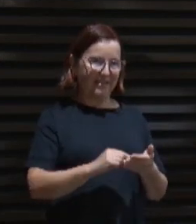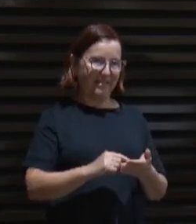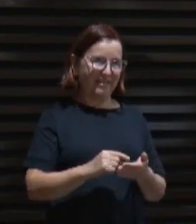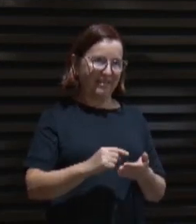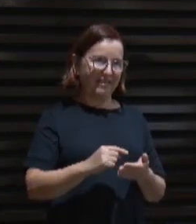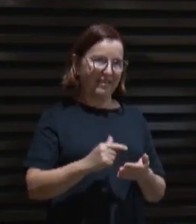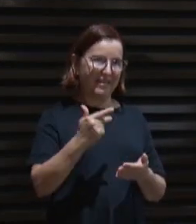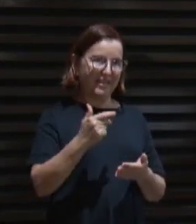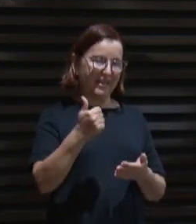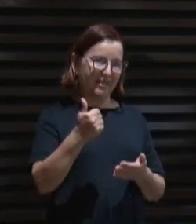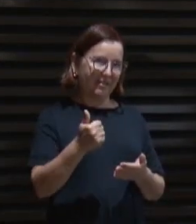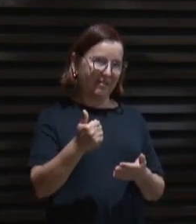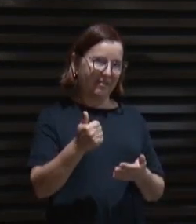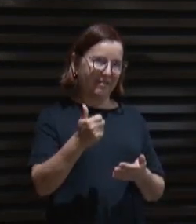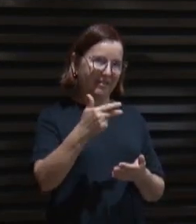a 35.